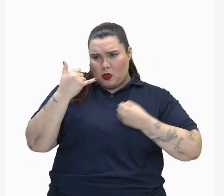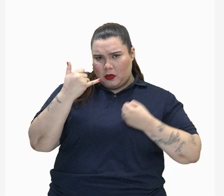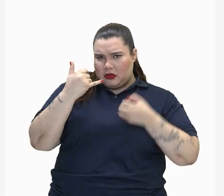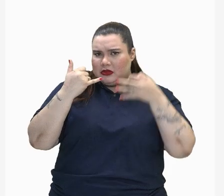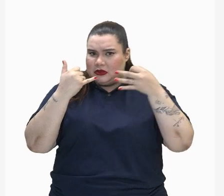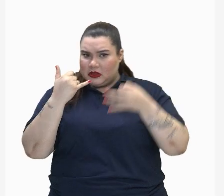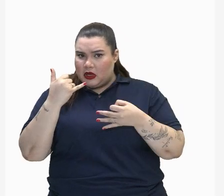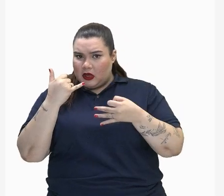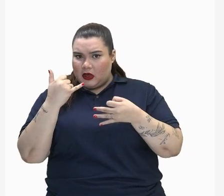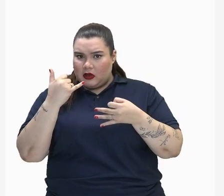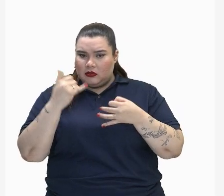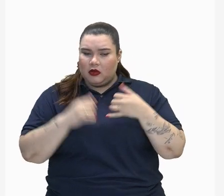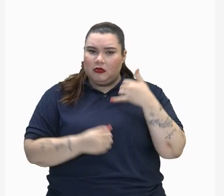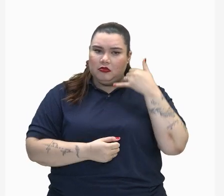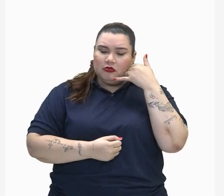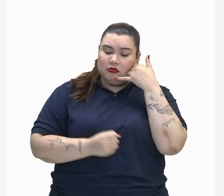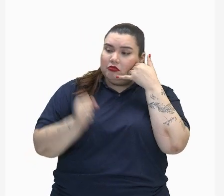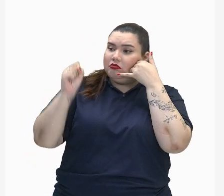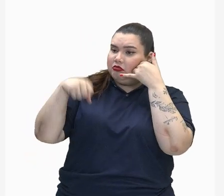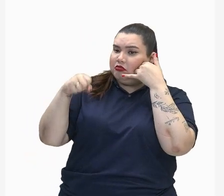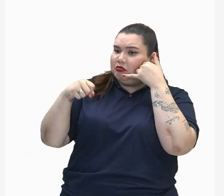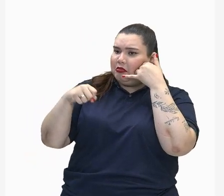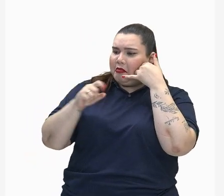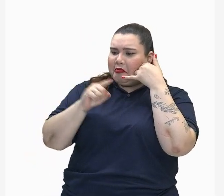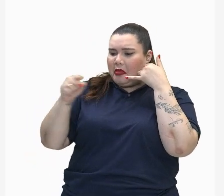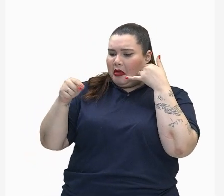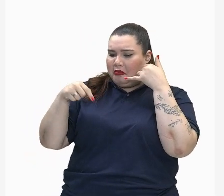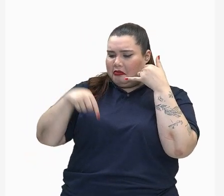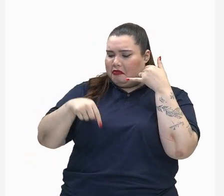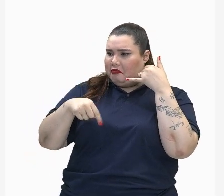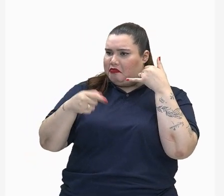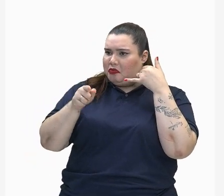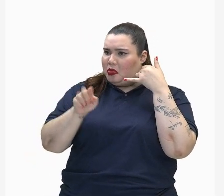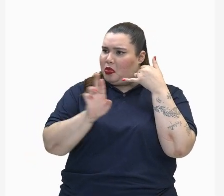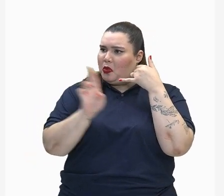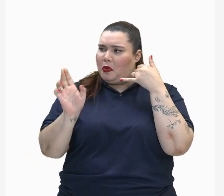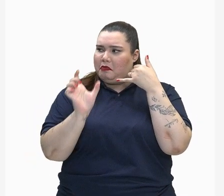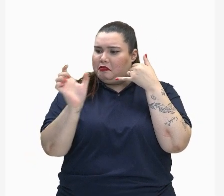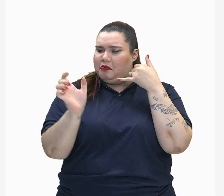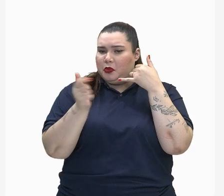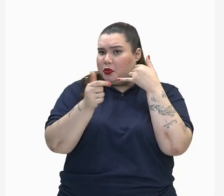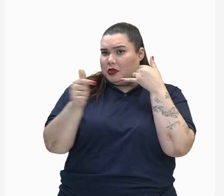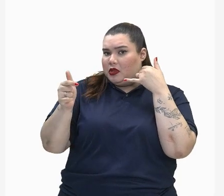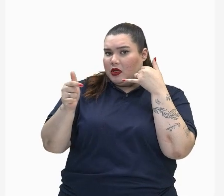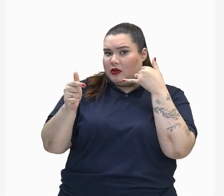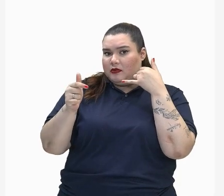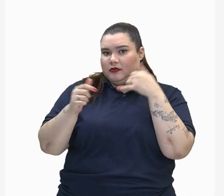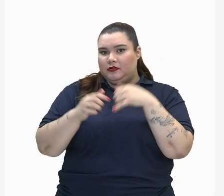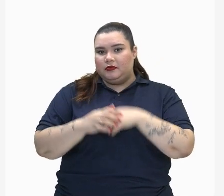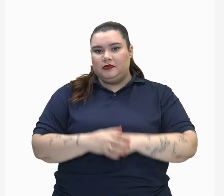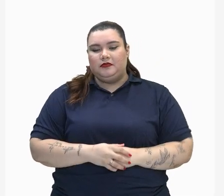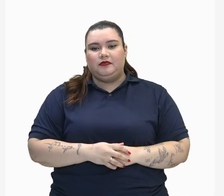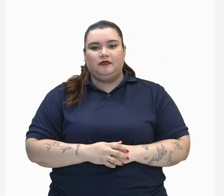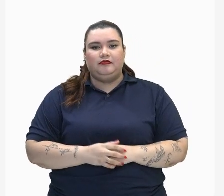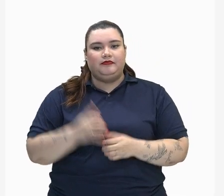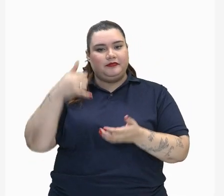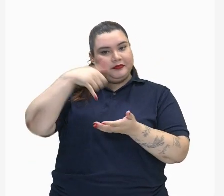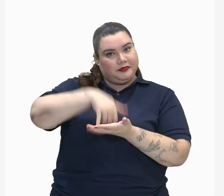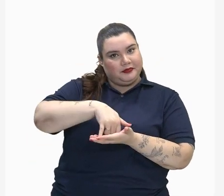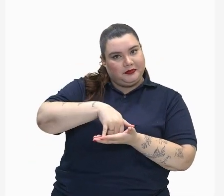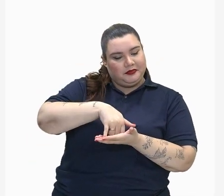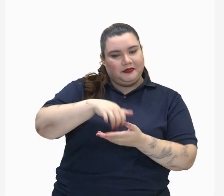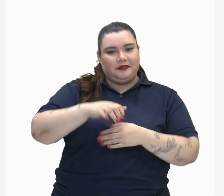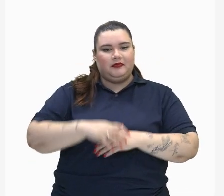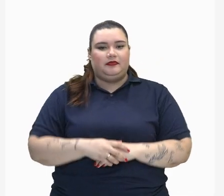tal? É, mas aqui nunca teve nenhum Valdemar. Mais 5 minutos